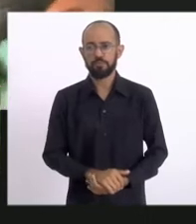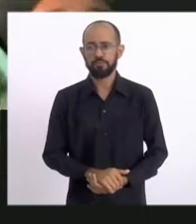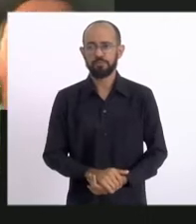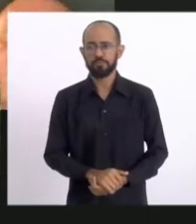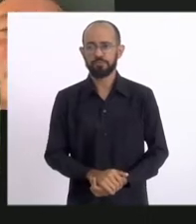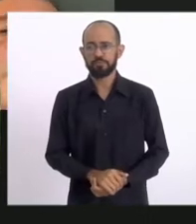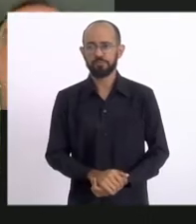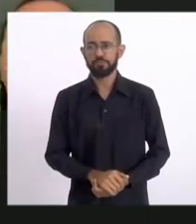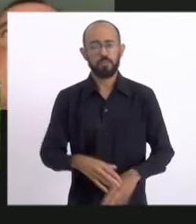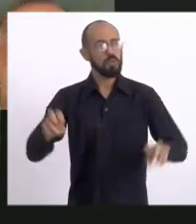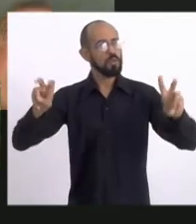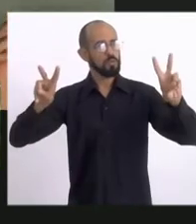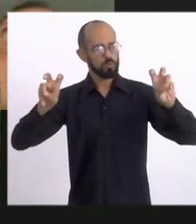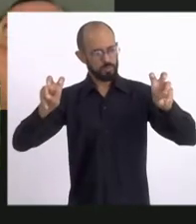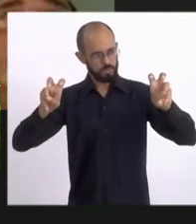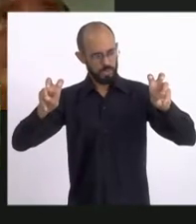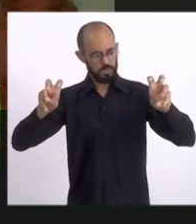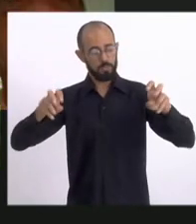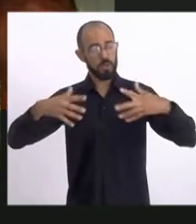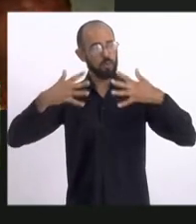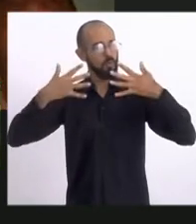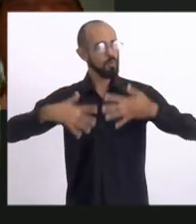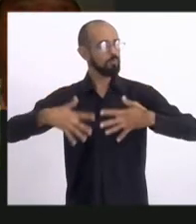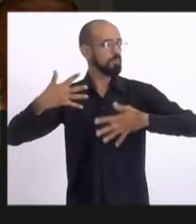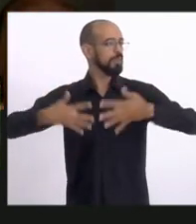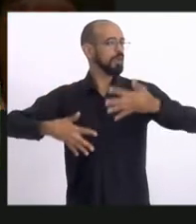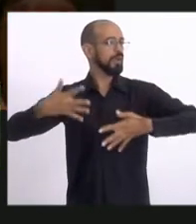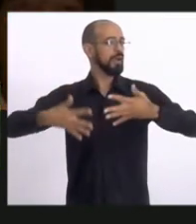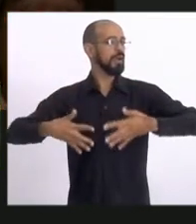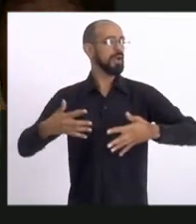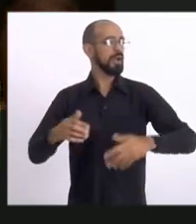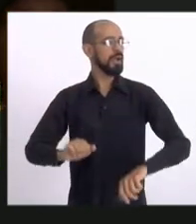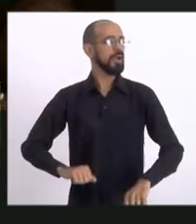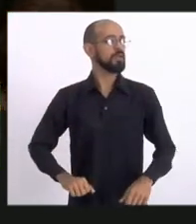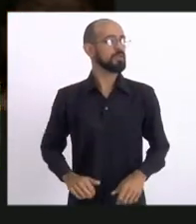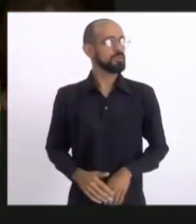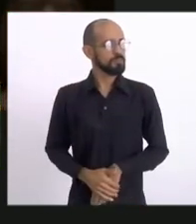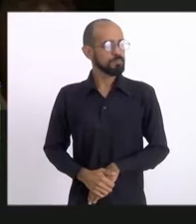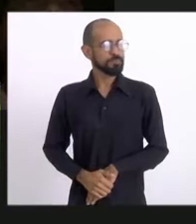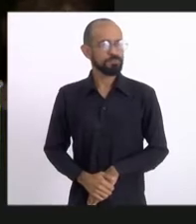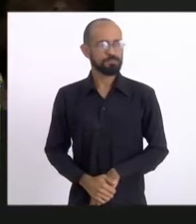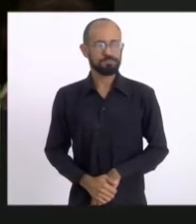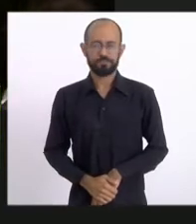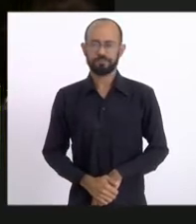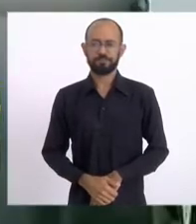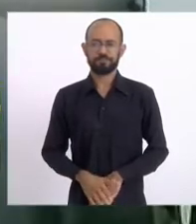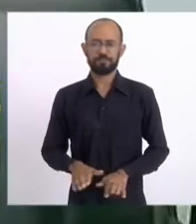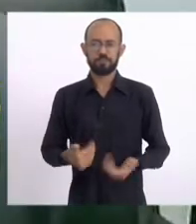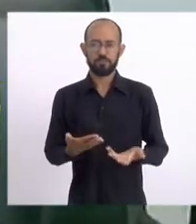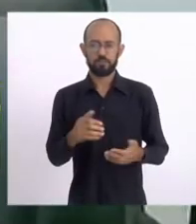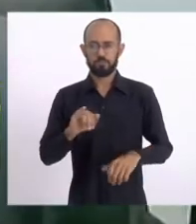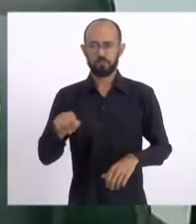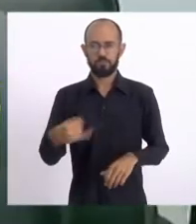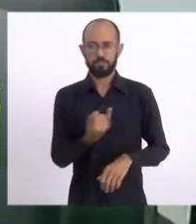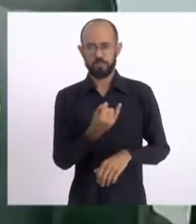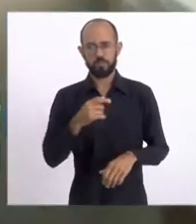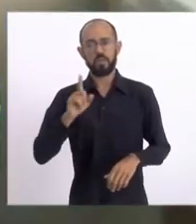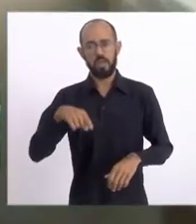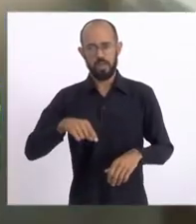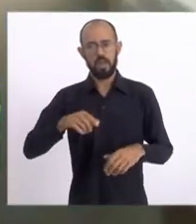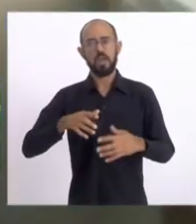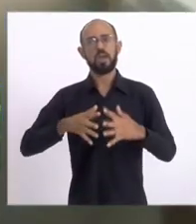tema é absolutamente polêmico, né, presidente? Deputado Alexandre. Não, assim, aproveitando, quer dizer, é isso, polêmico.